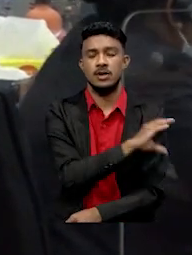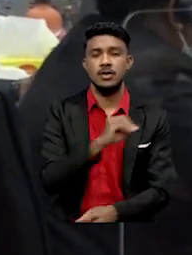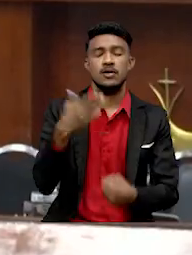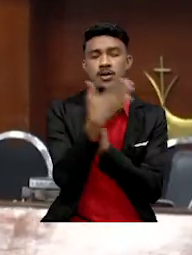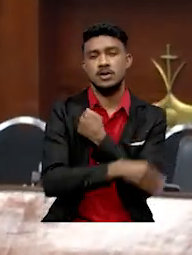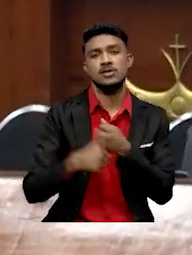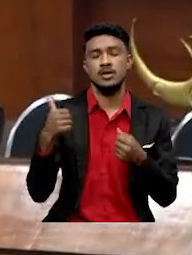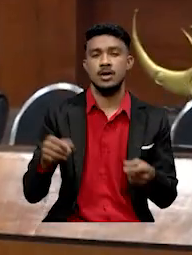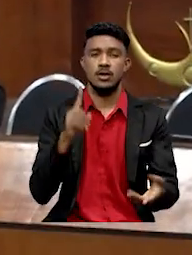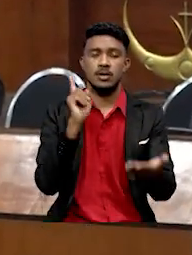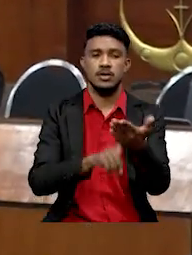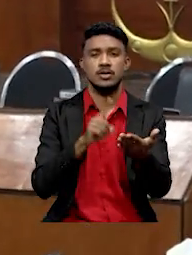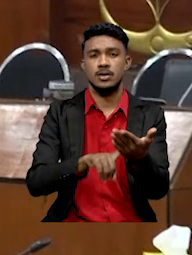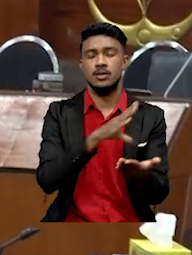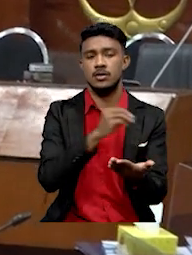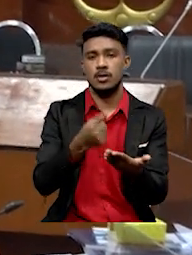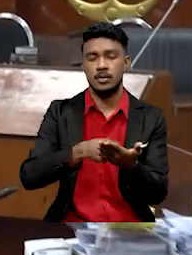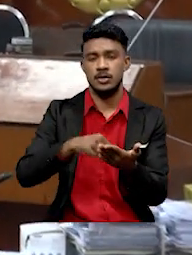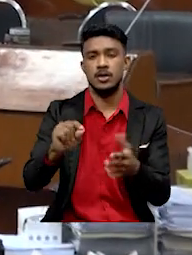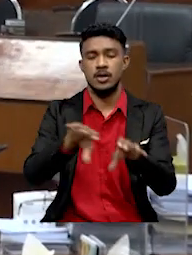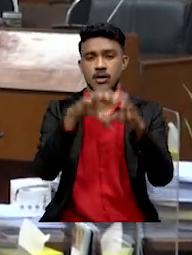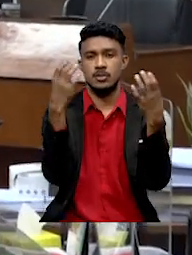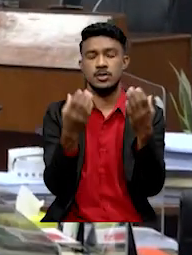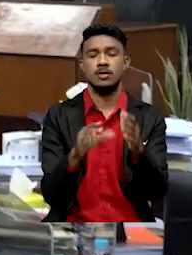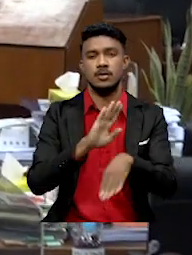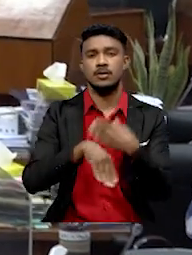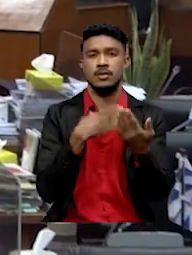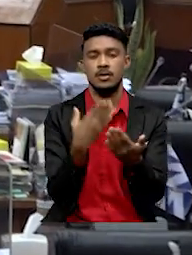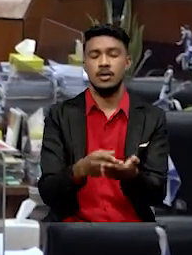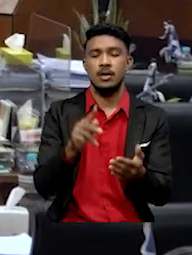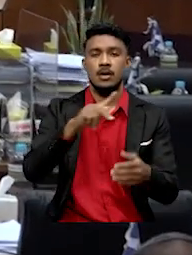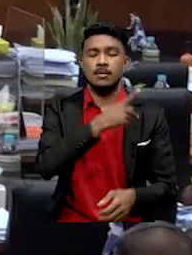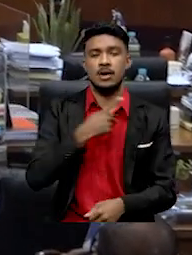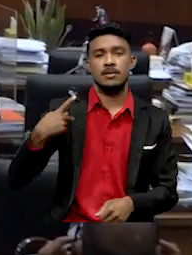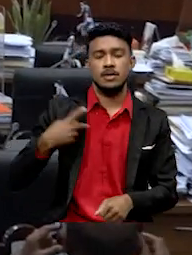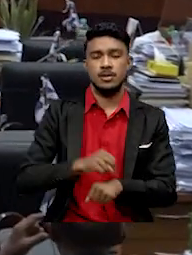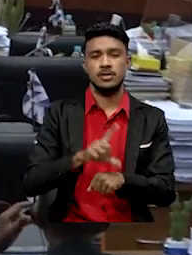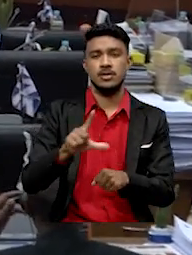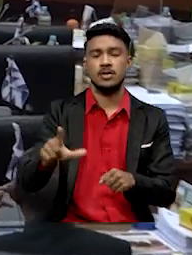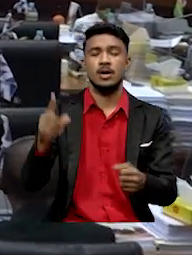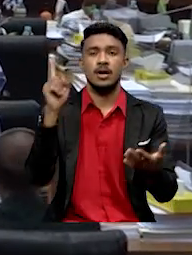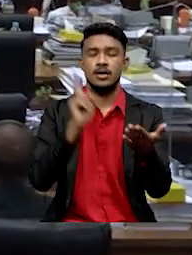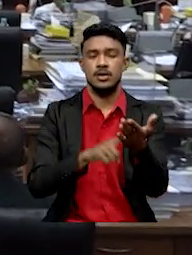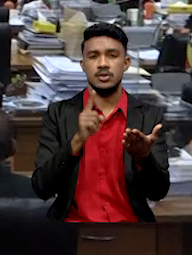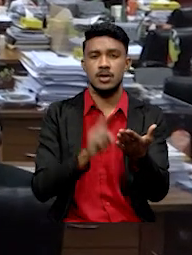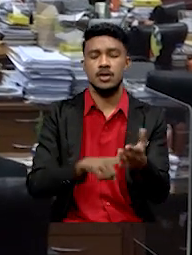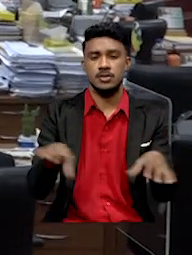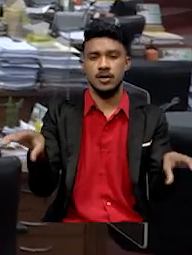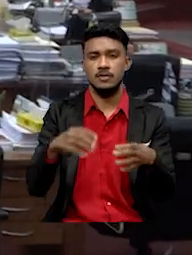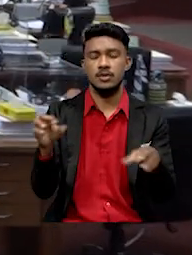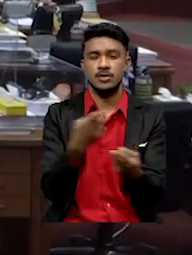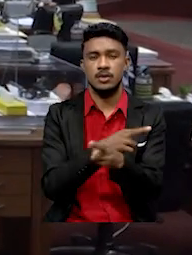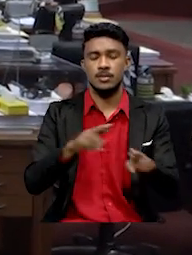rodi discute no aprova e a nível comissão. Além de ne Parlamento Nacional mos discute projeto resolução